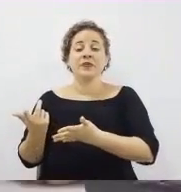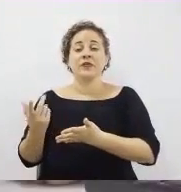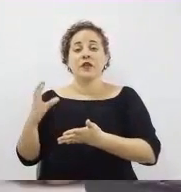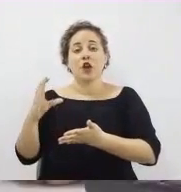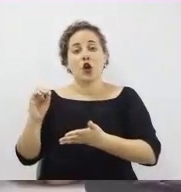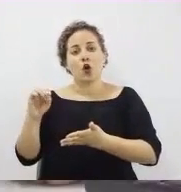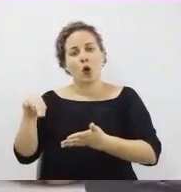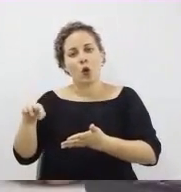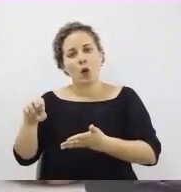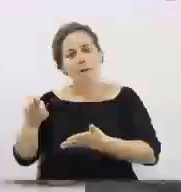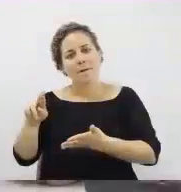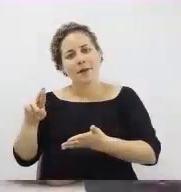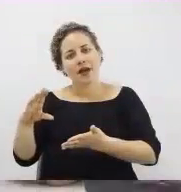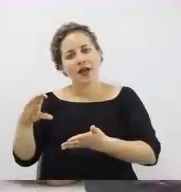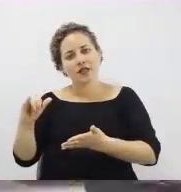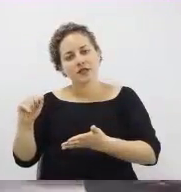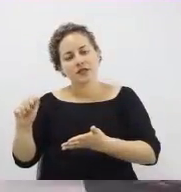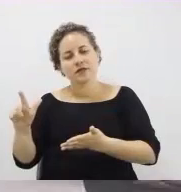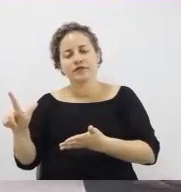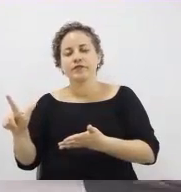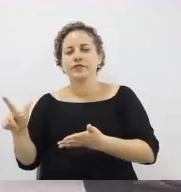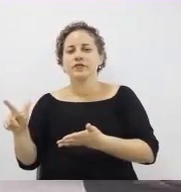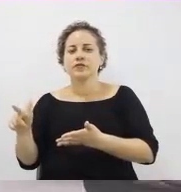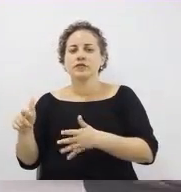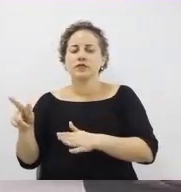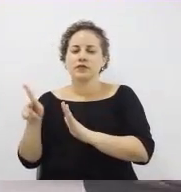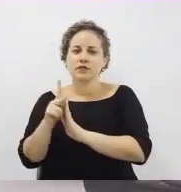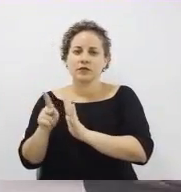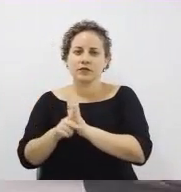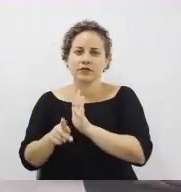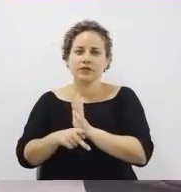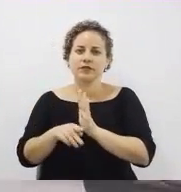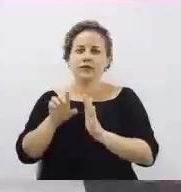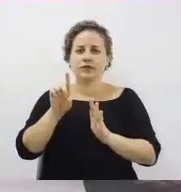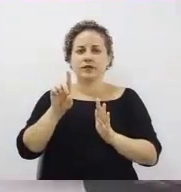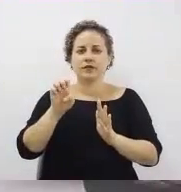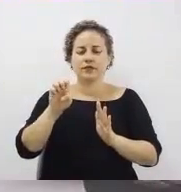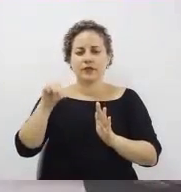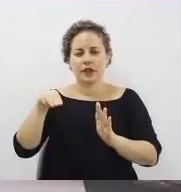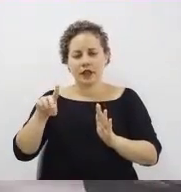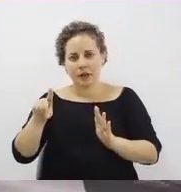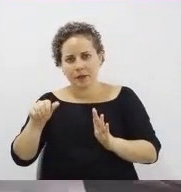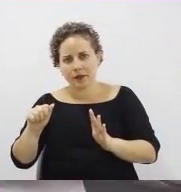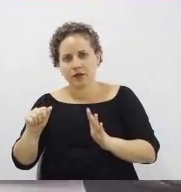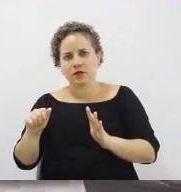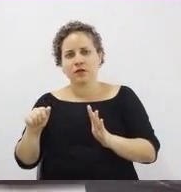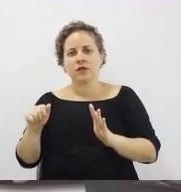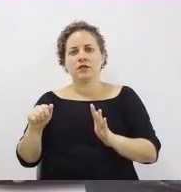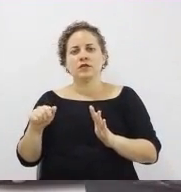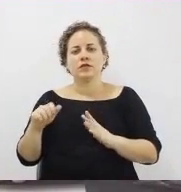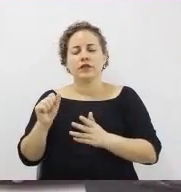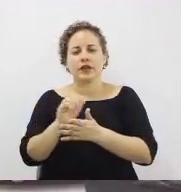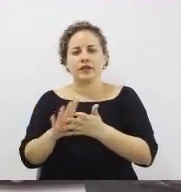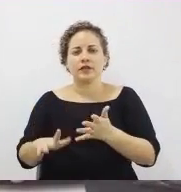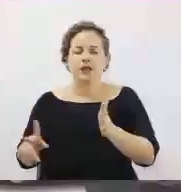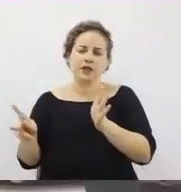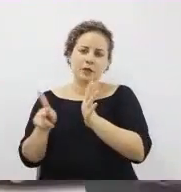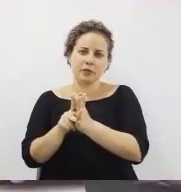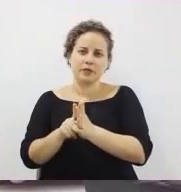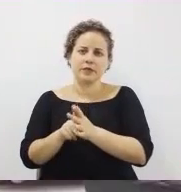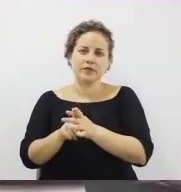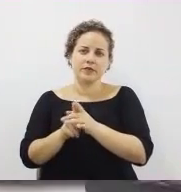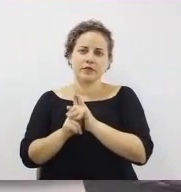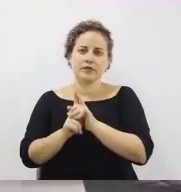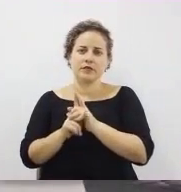inclusive, criam áreas chamadas de planejamento de demanda, ou seja, prever demanda é a atividade principal desta